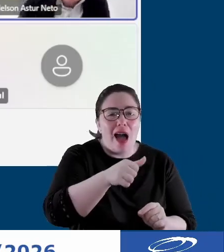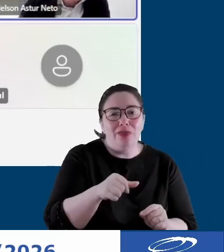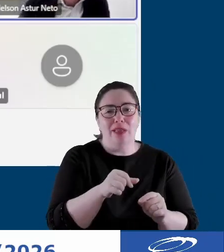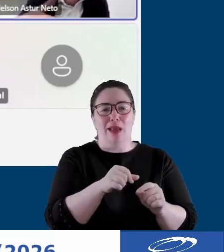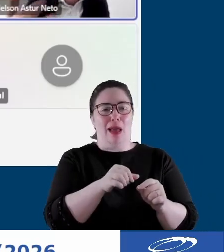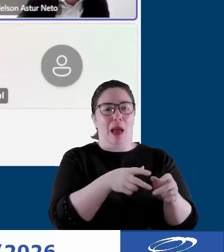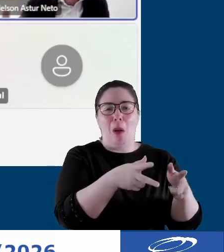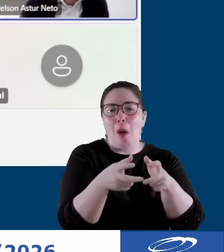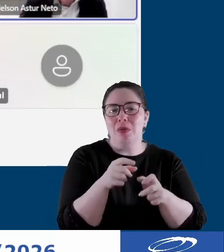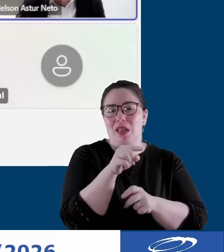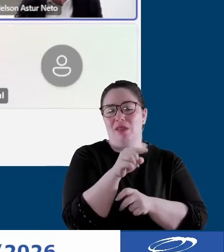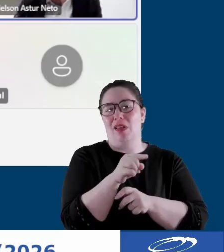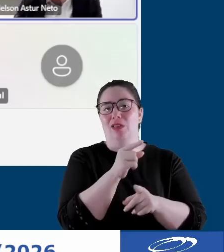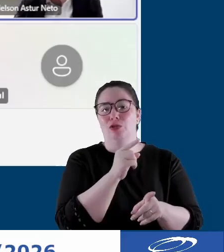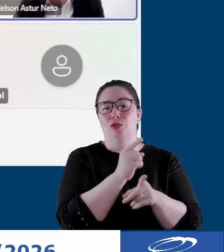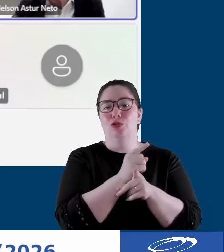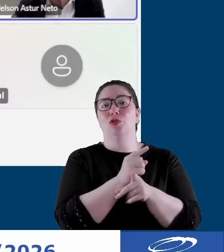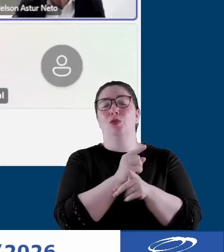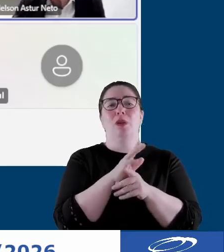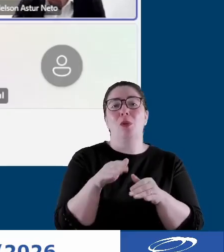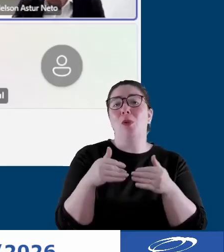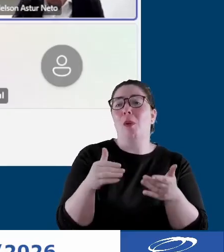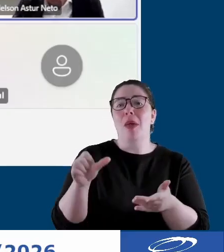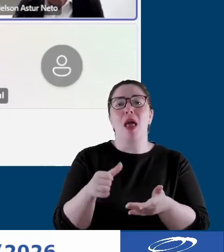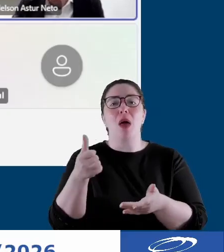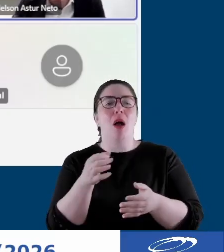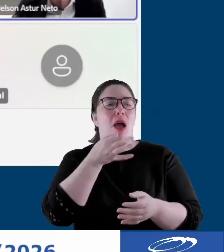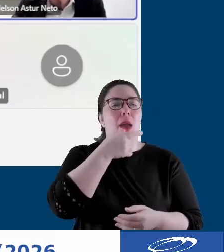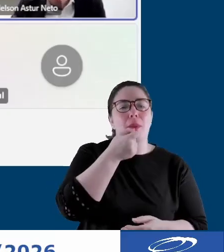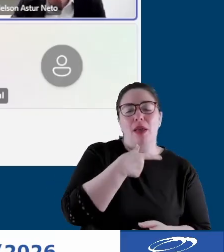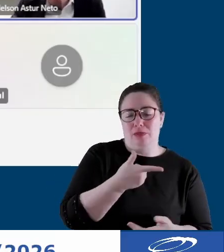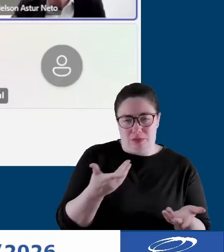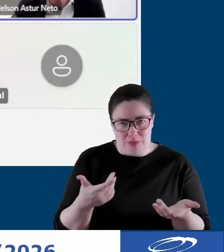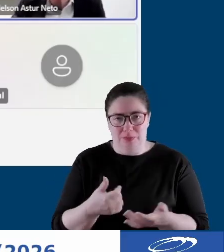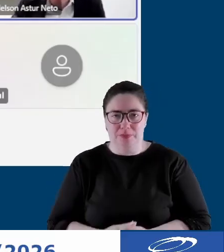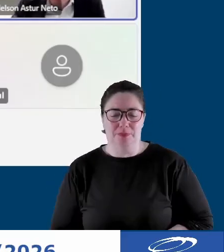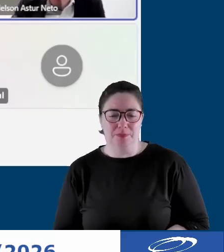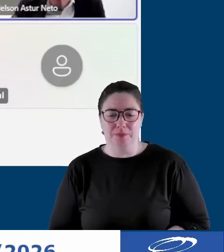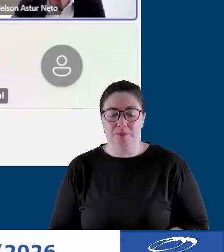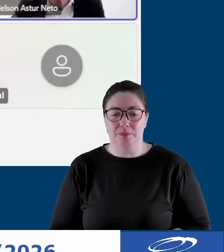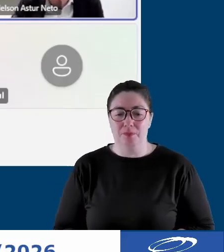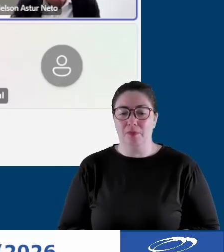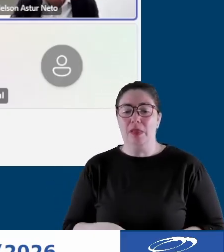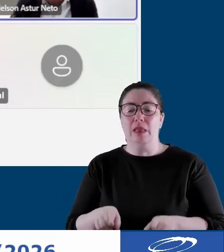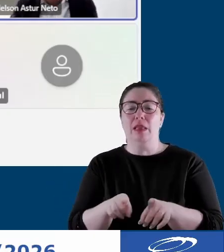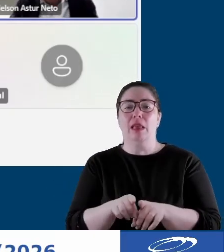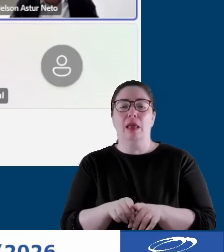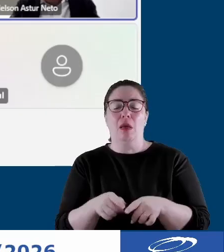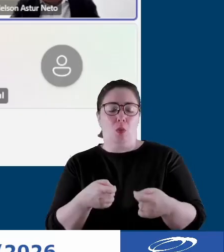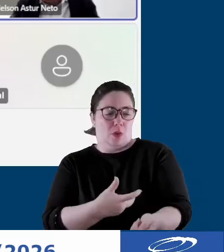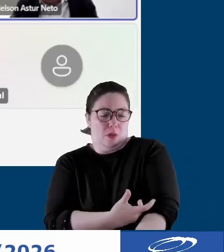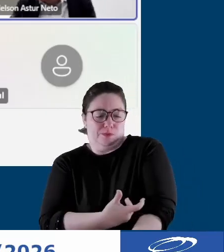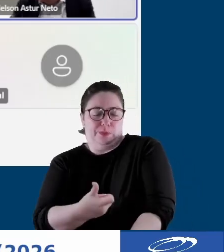de infecção, mas também a resposta ao tratamento por antibióticos. Tá? Hemocultura, às vezes o